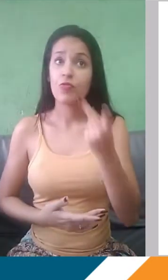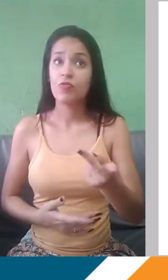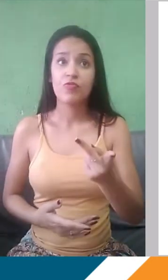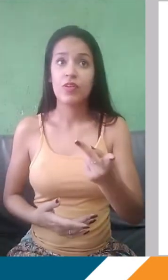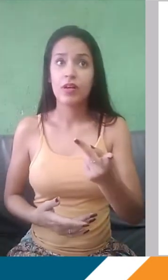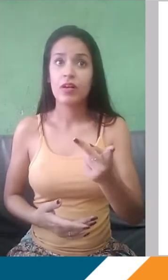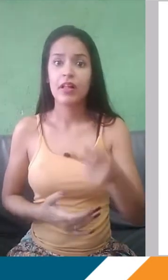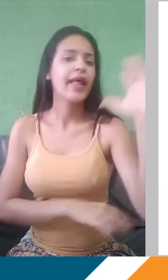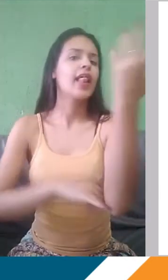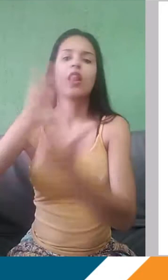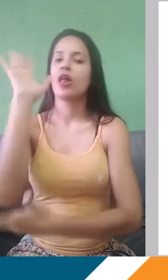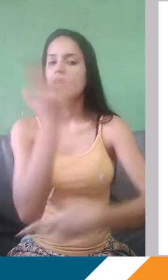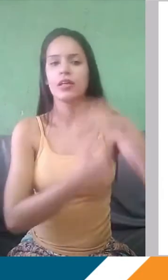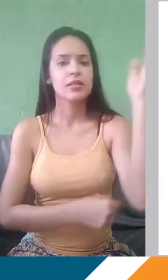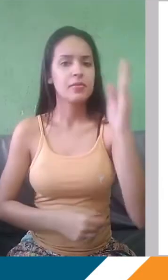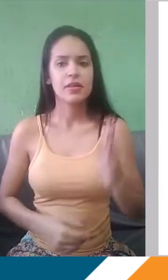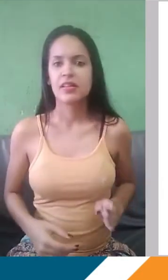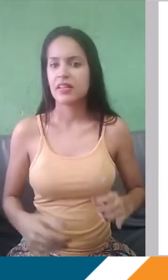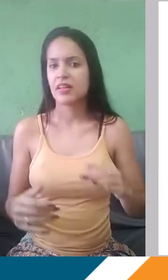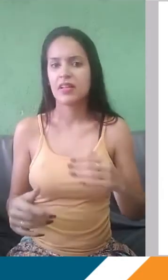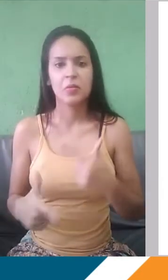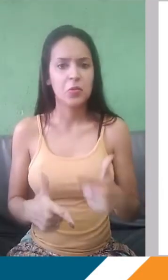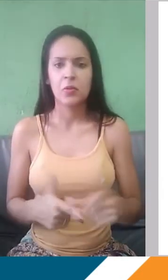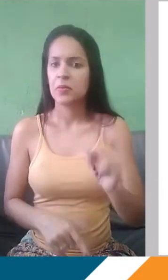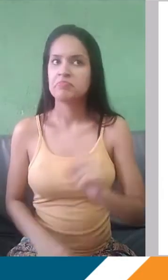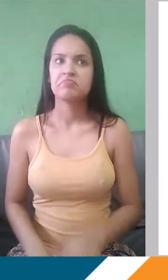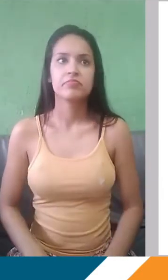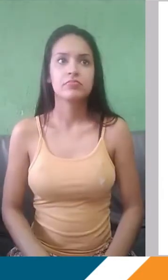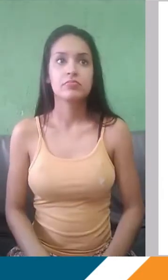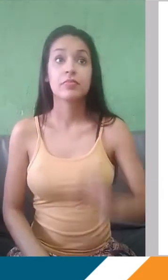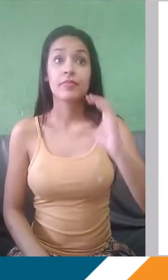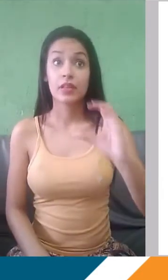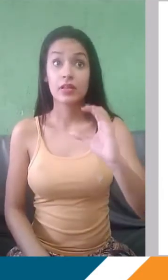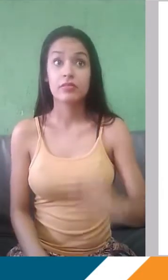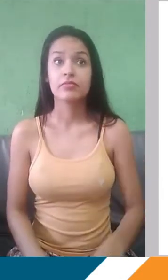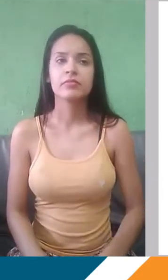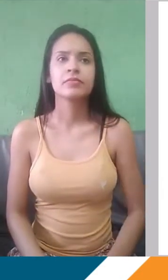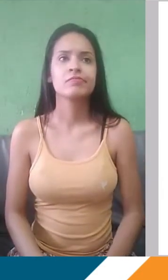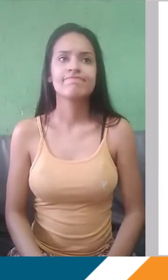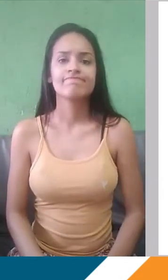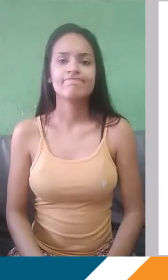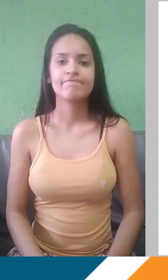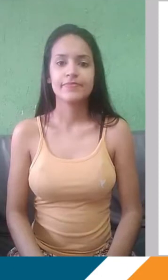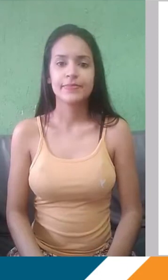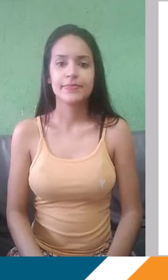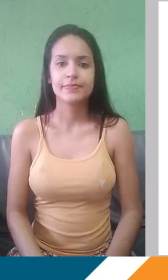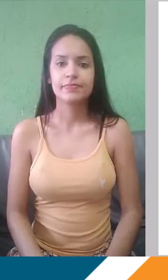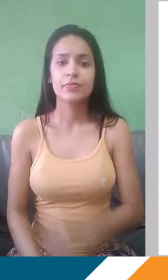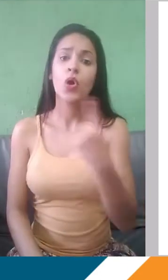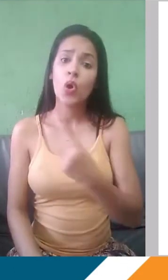discorre acerca da natureza brasileira que está agonizando. Na letra C, apesar de verificarmos